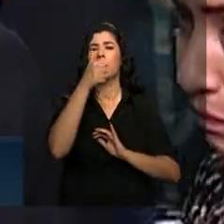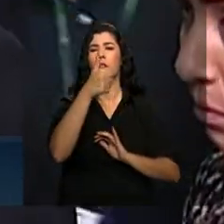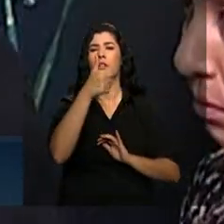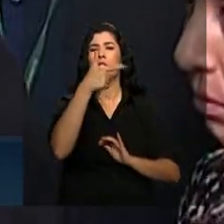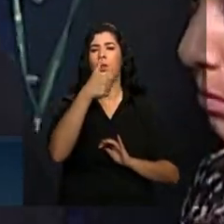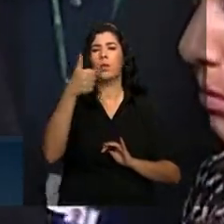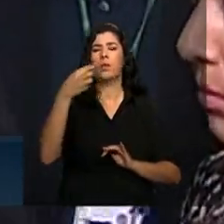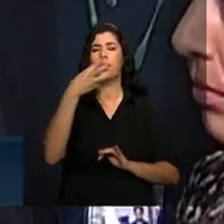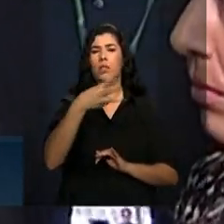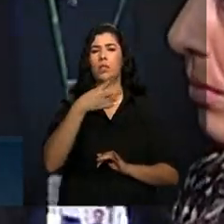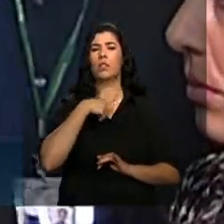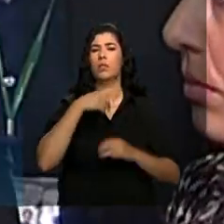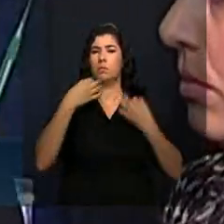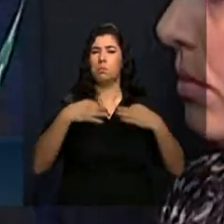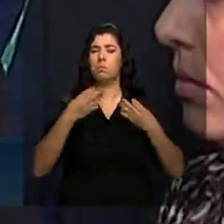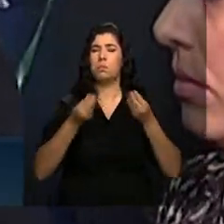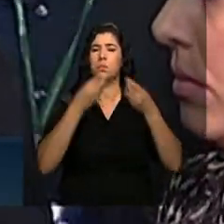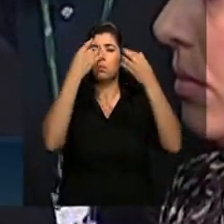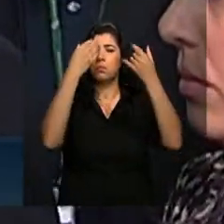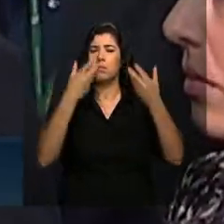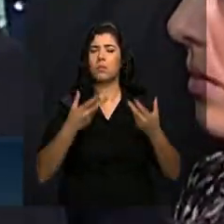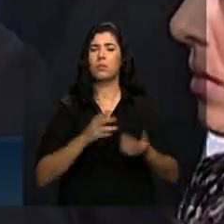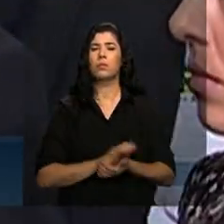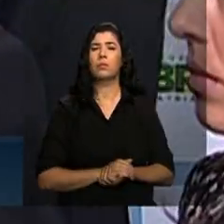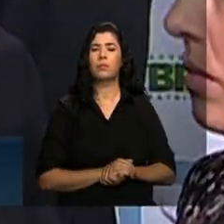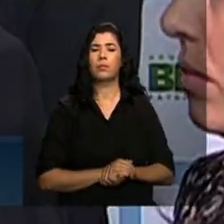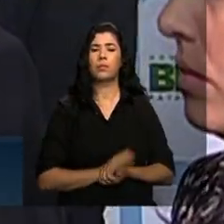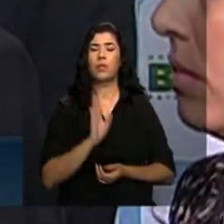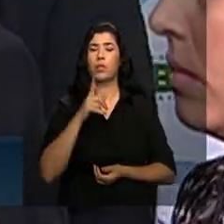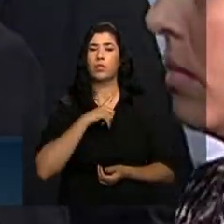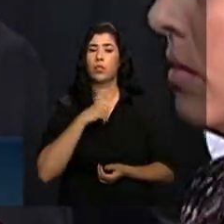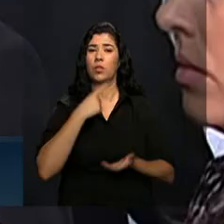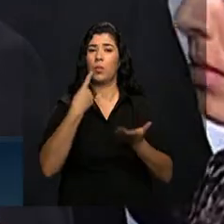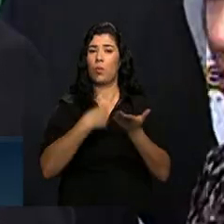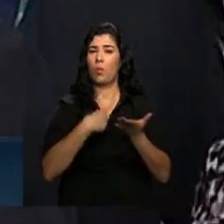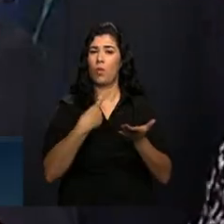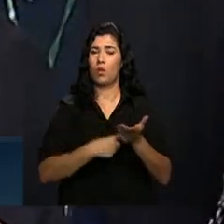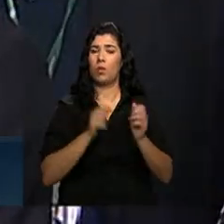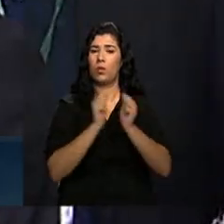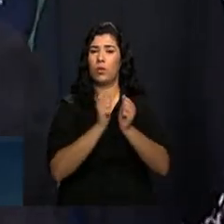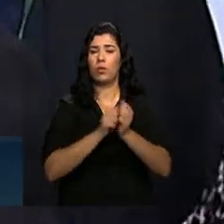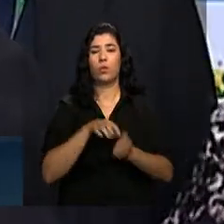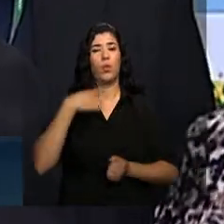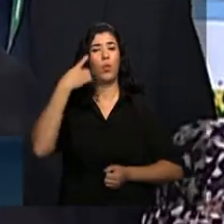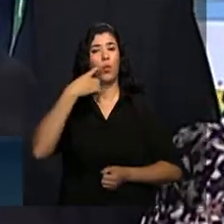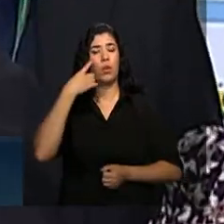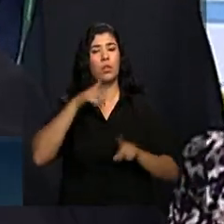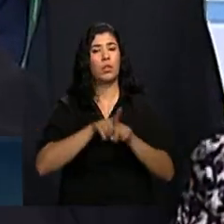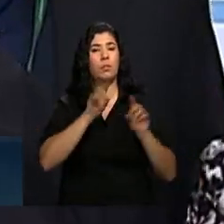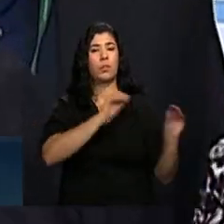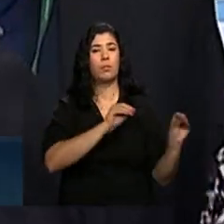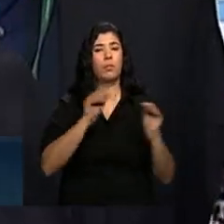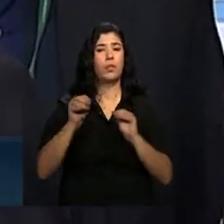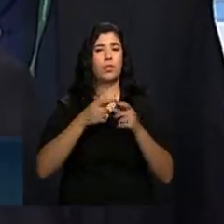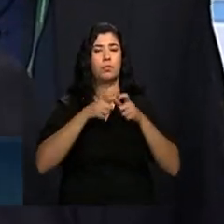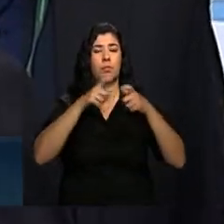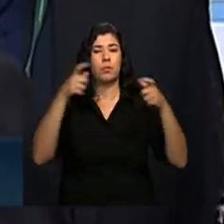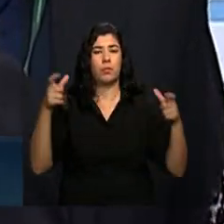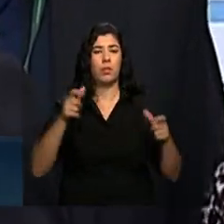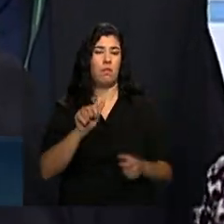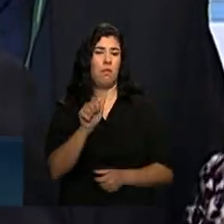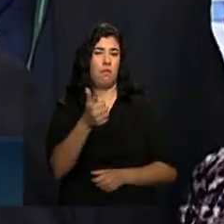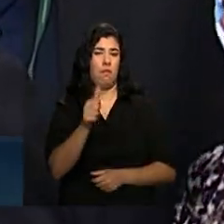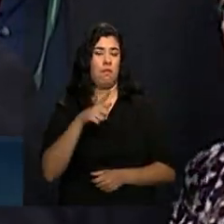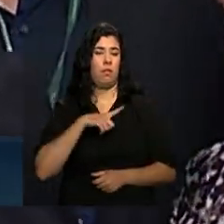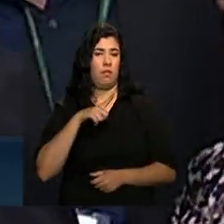PDC que altera... Certo. Nós chegamos em acordo com os deputados no sentido de reverter para poder ampliar. A avaliação que